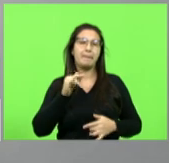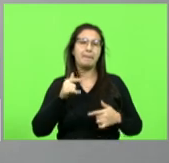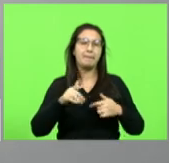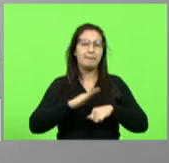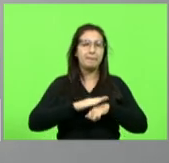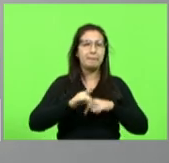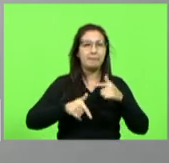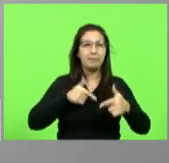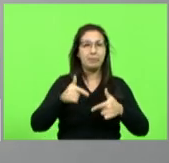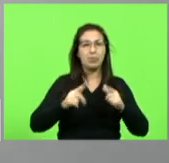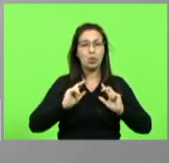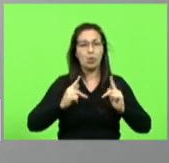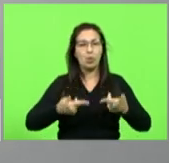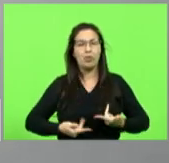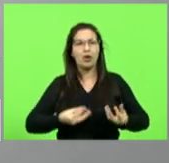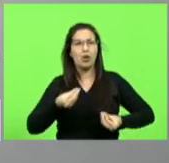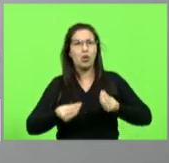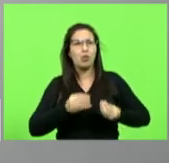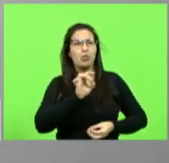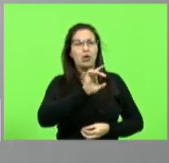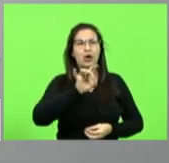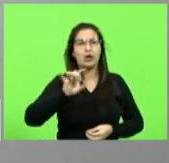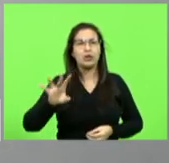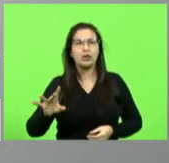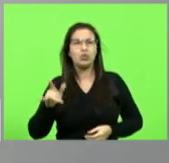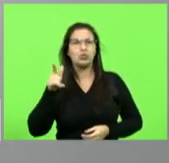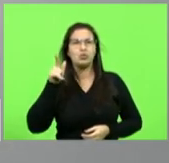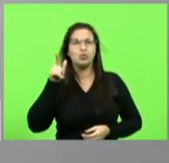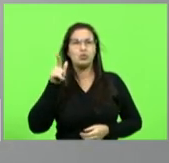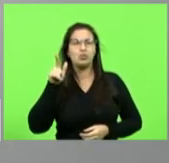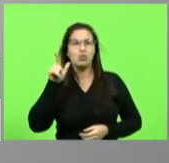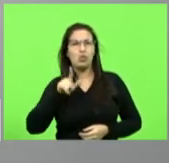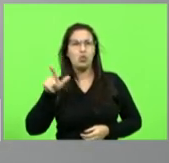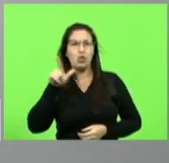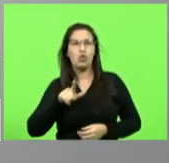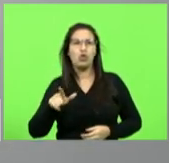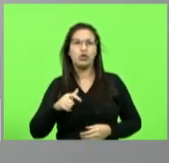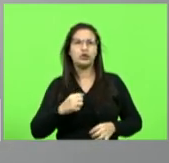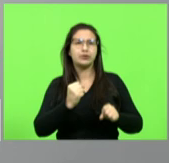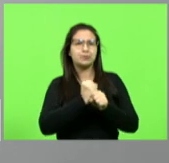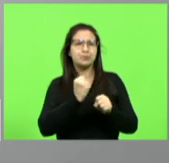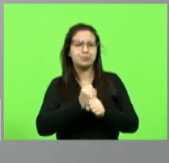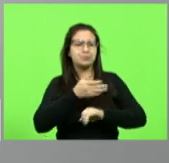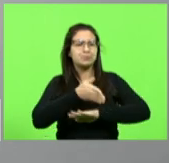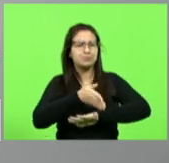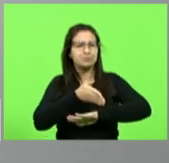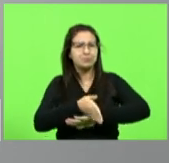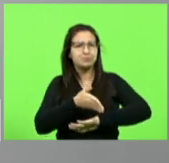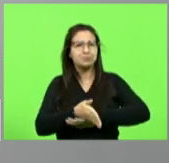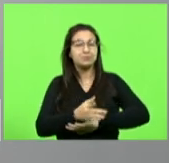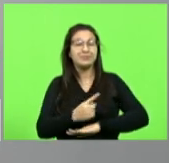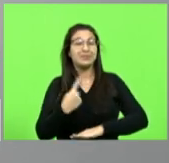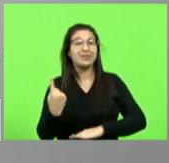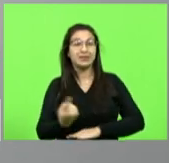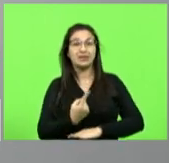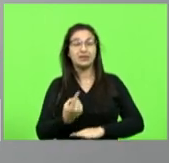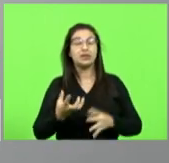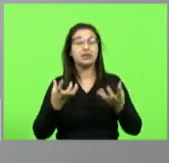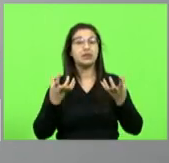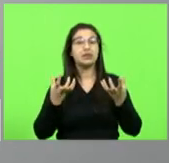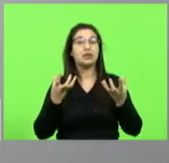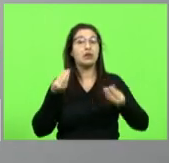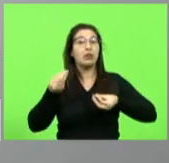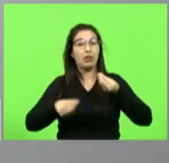e todos, em uma lógica construtiva, inclusiva e participativa. Nós reiteramos que a atuação